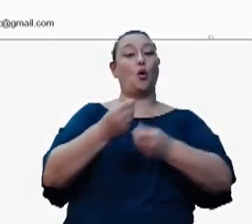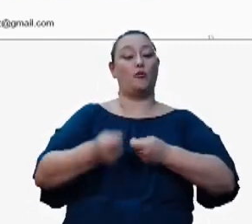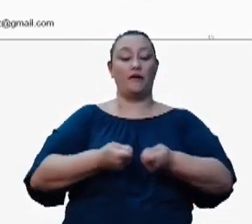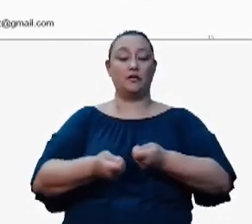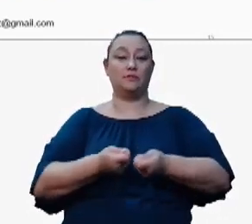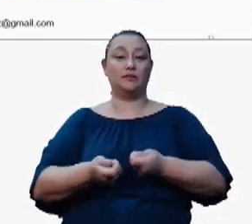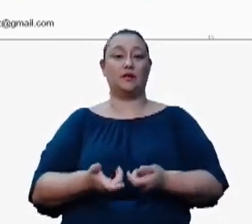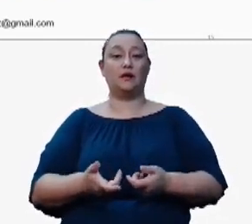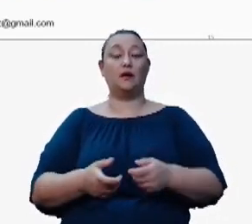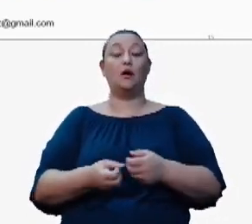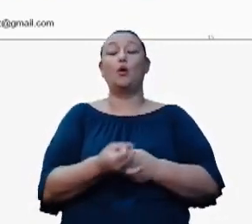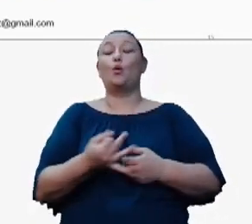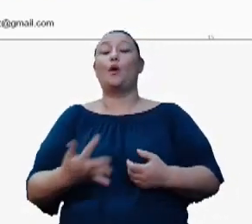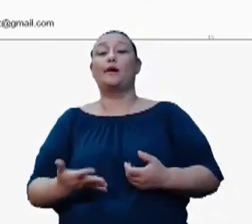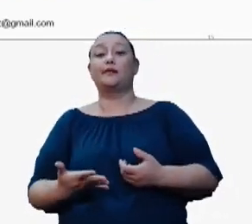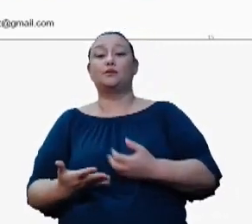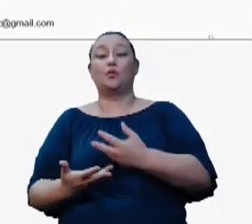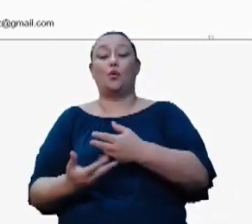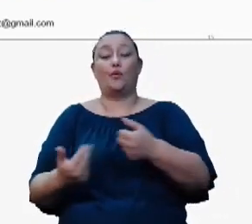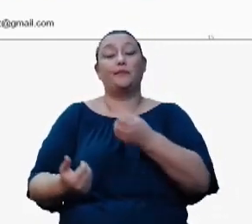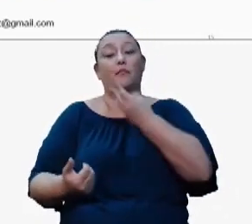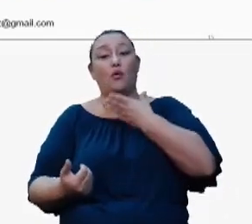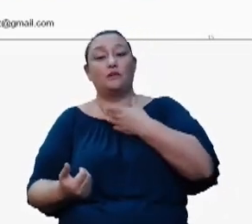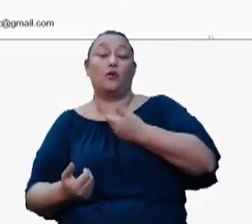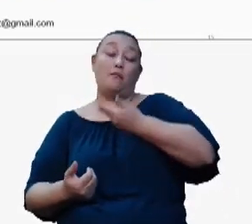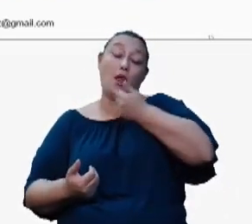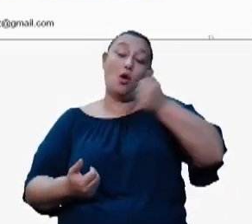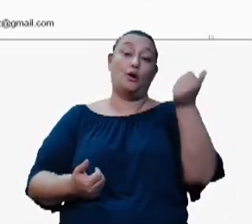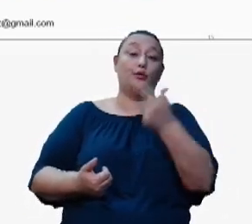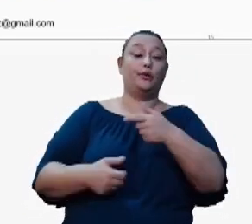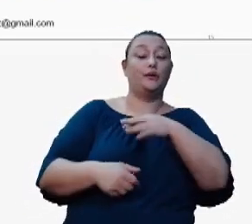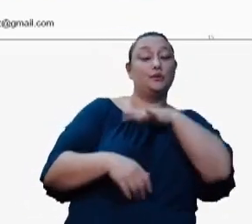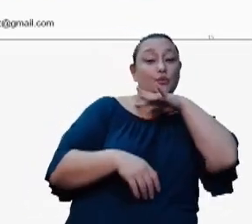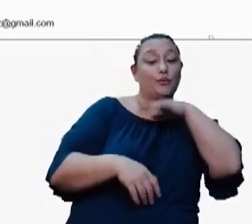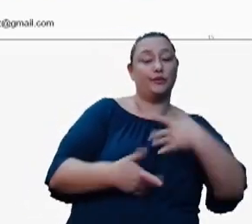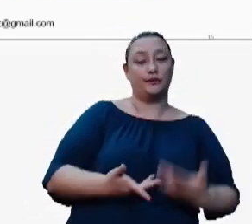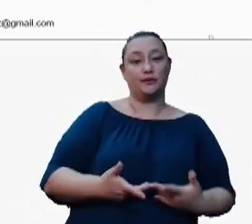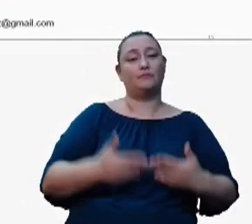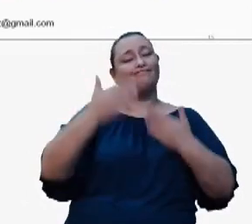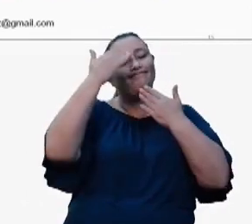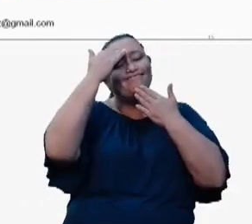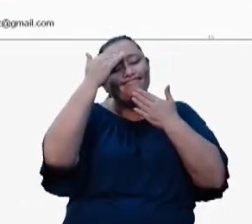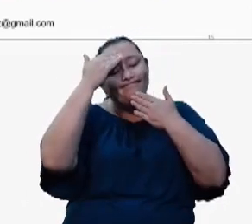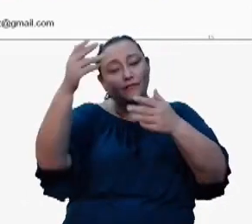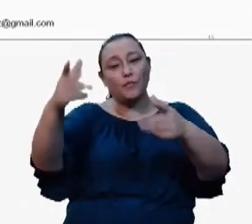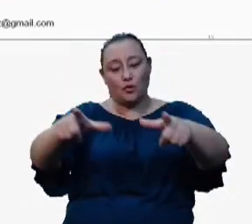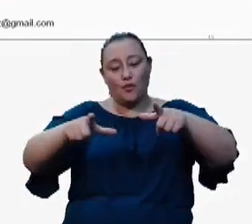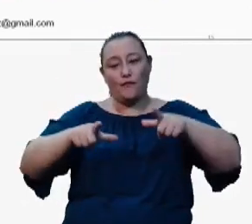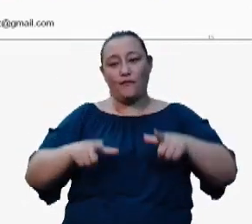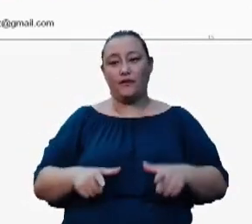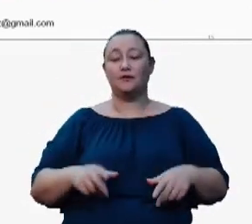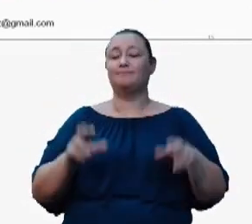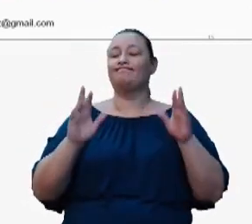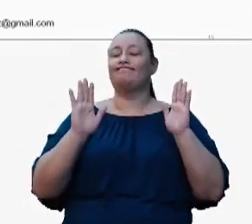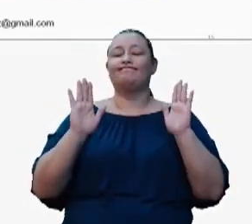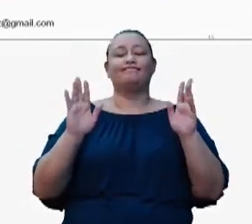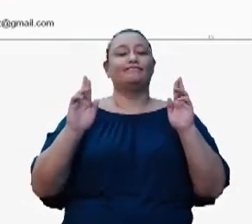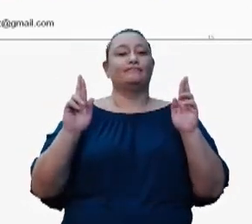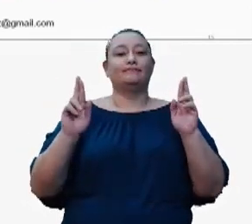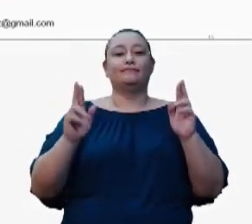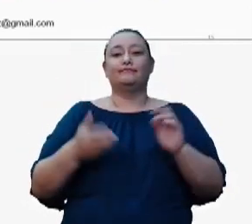os benefícios superarem os riscos. Mais uma vez, muito obrigada pelo convite, espero